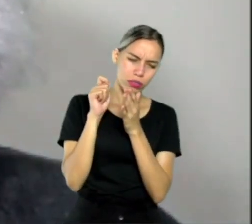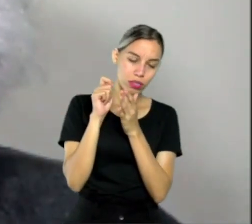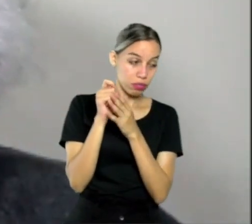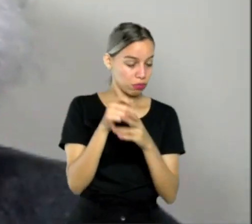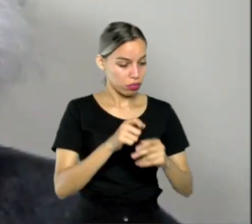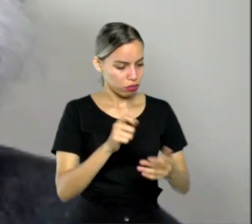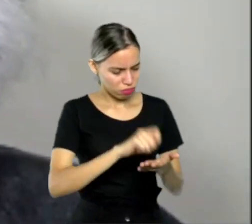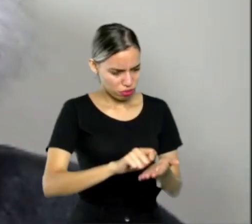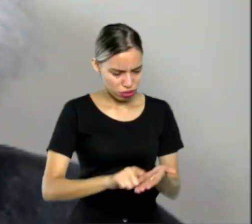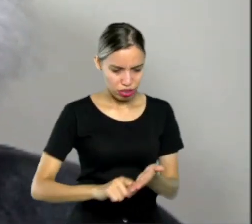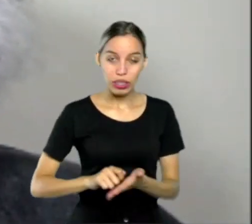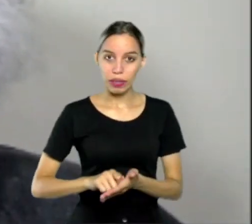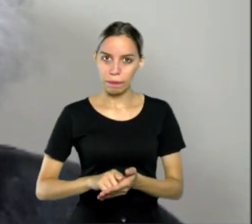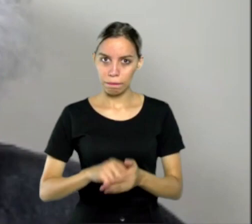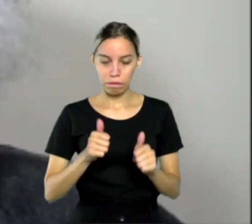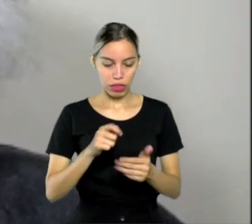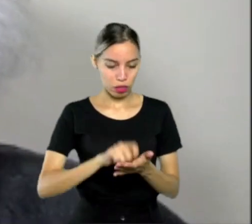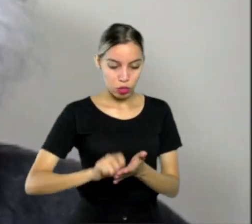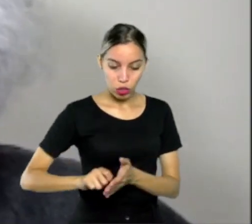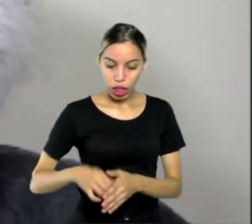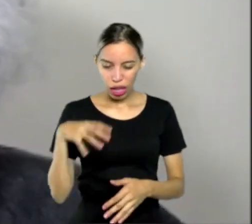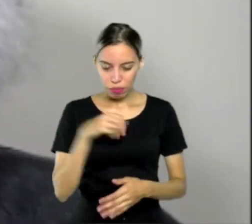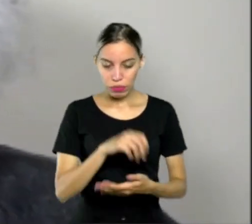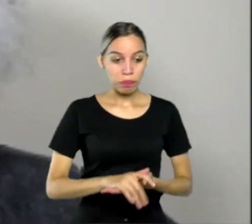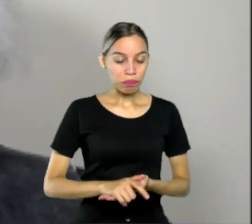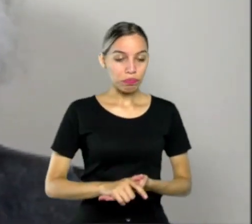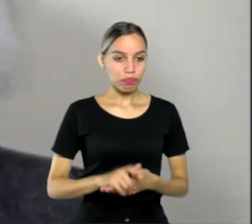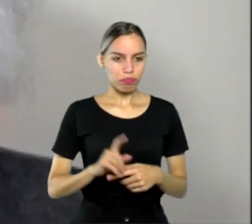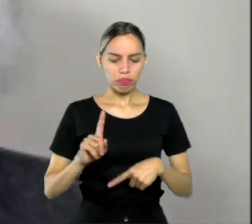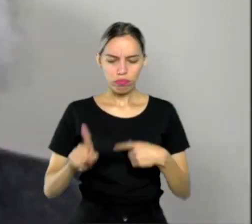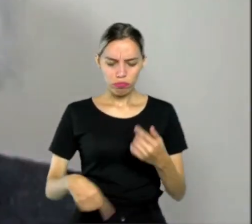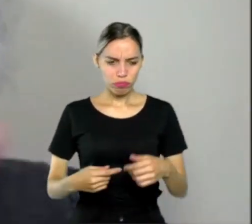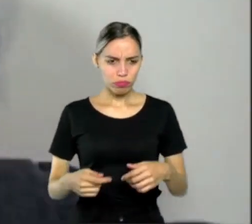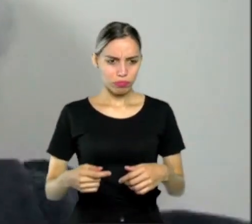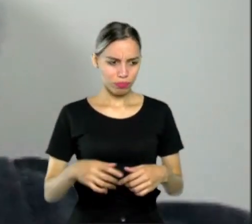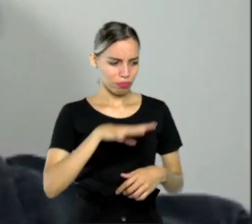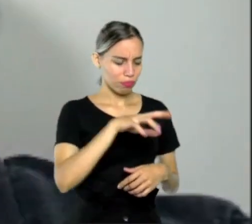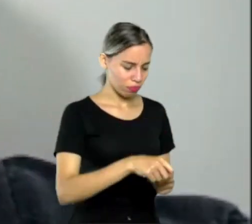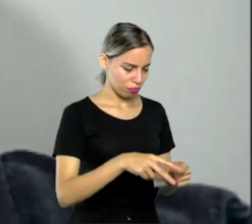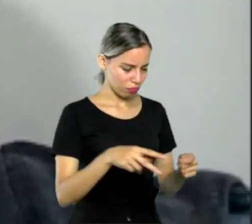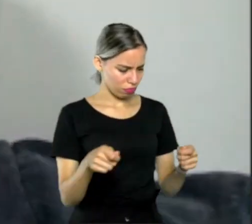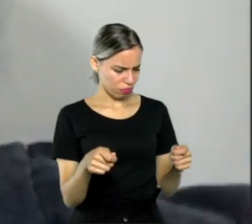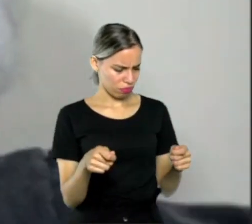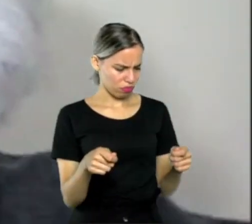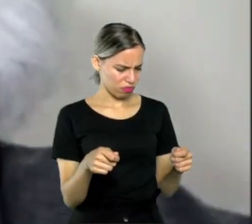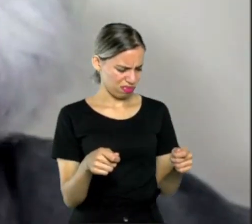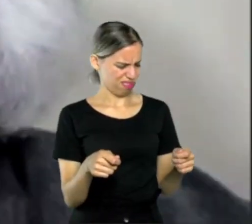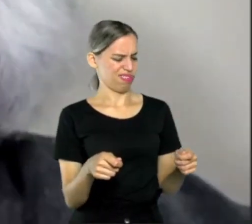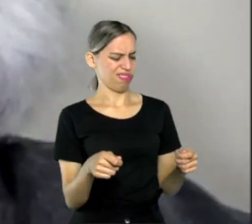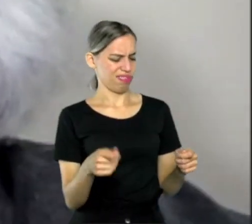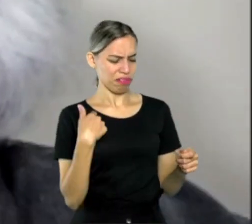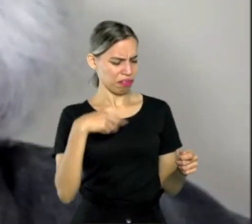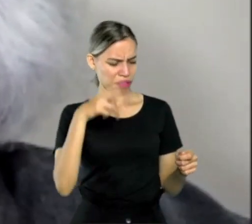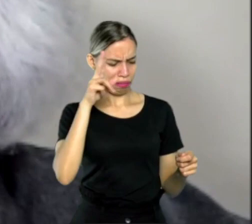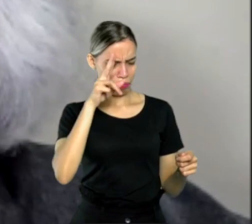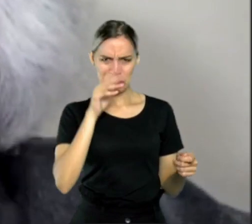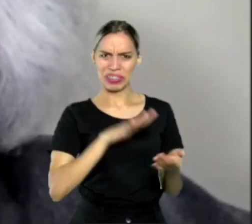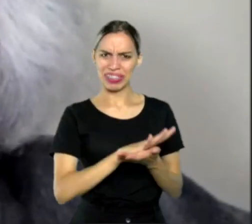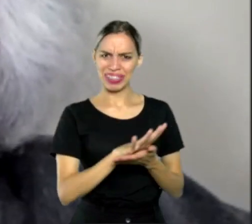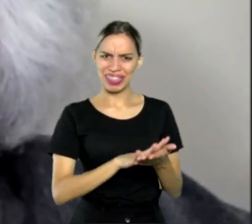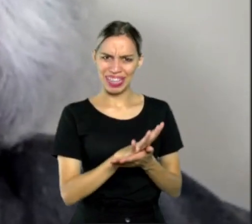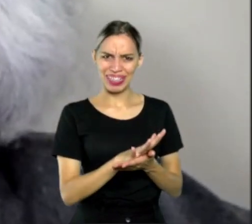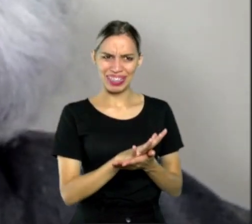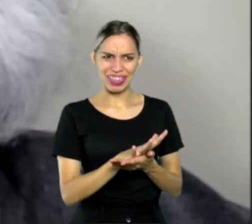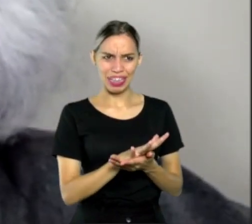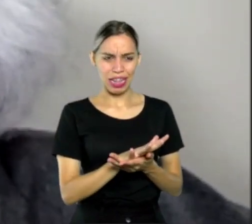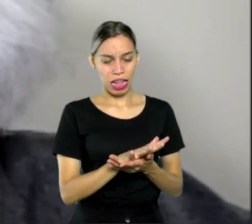isso? Não lembro de nada. Né? Mas é meio dormindo mesmo. É a hora que eu mais gosto de escrever essa. Né? Mas que bom,